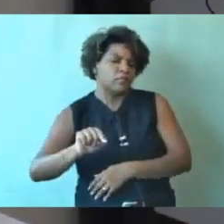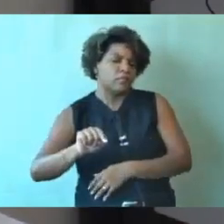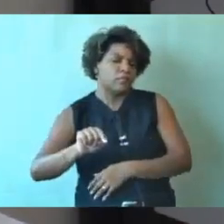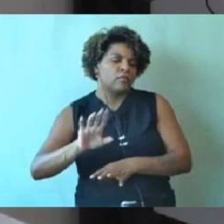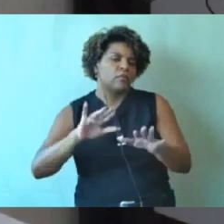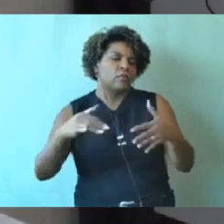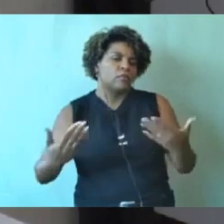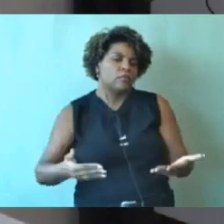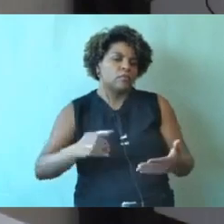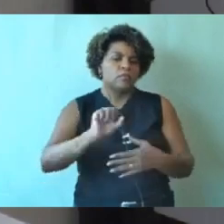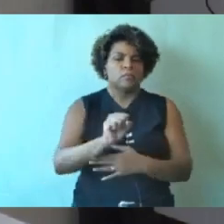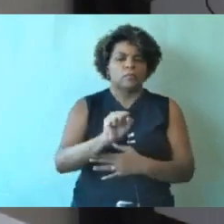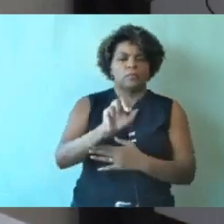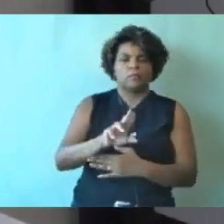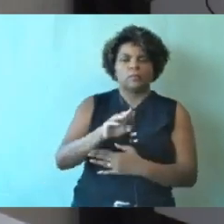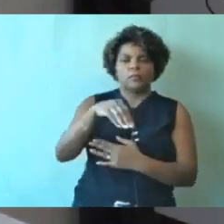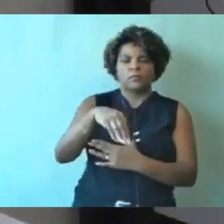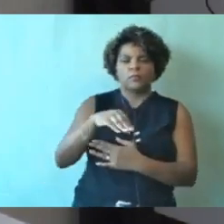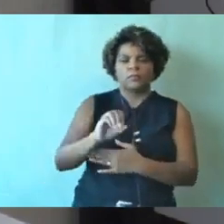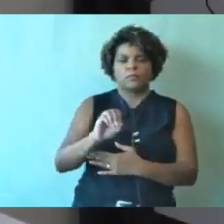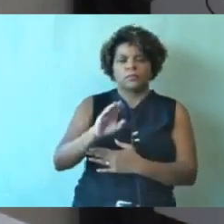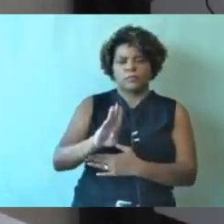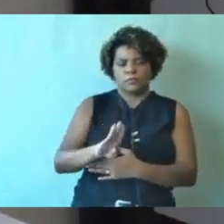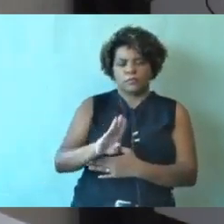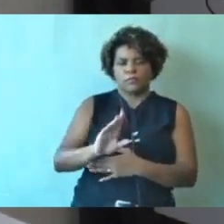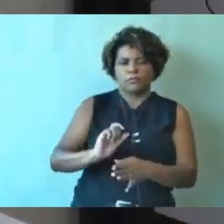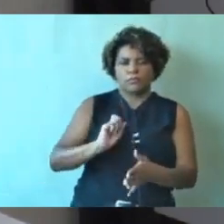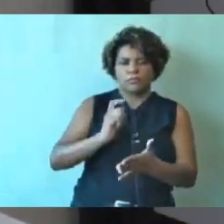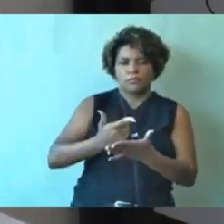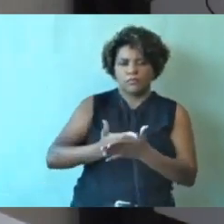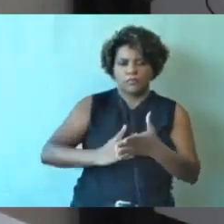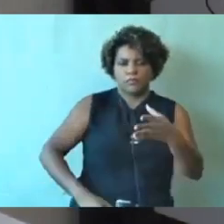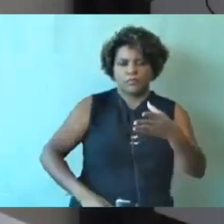faz o pagamento complementando o quilômetro